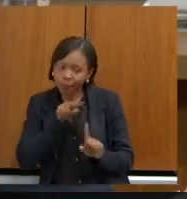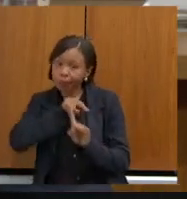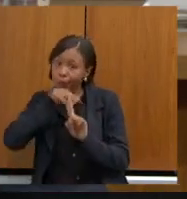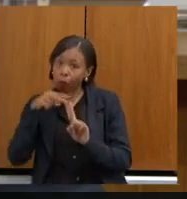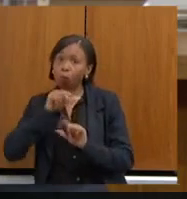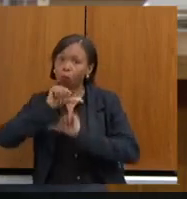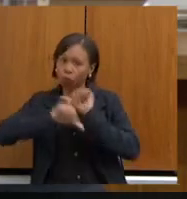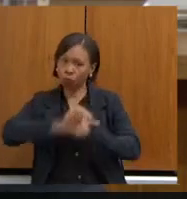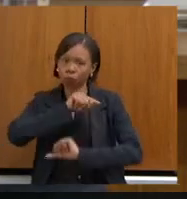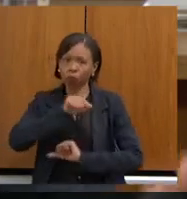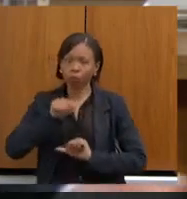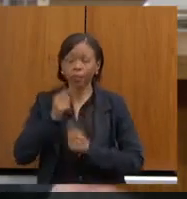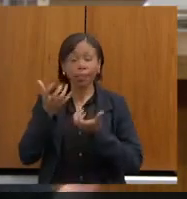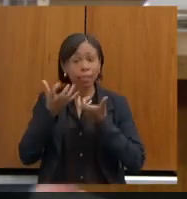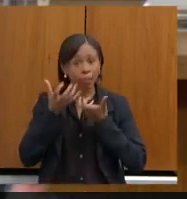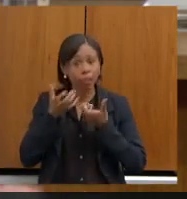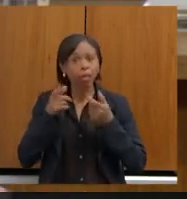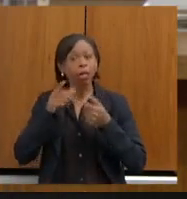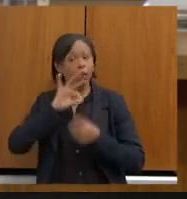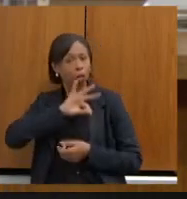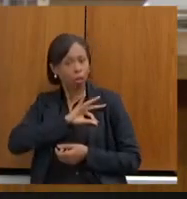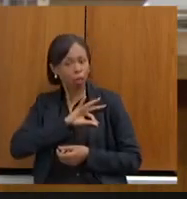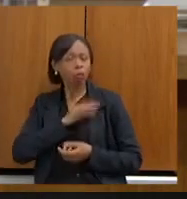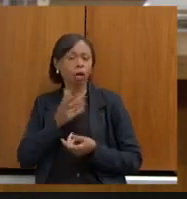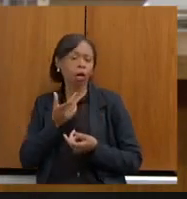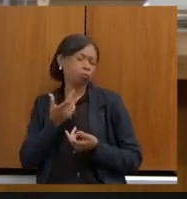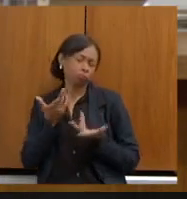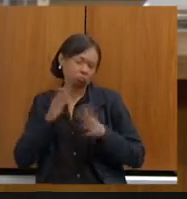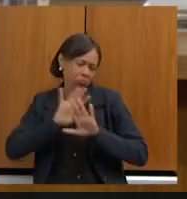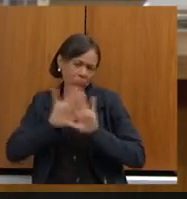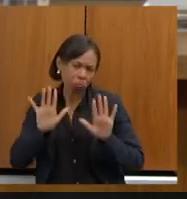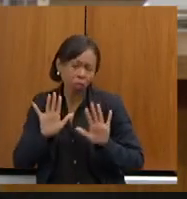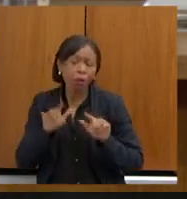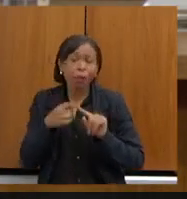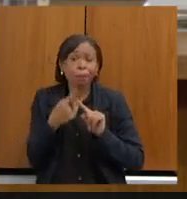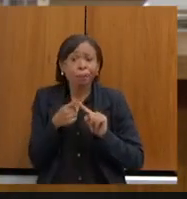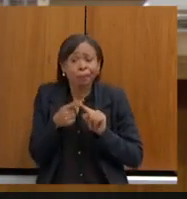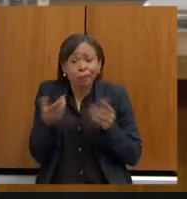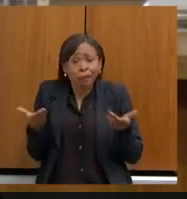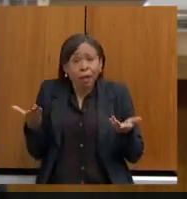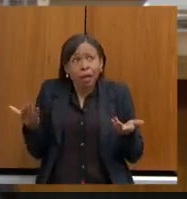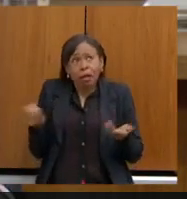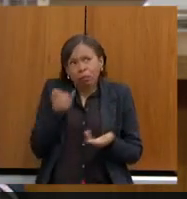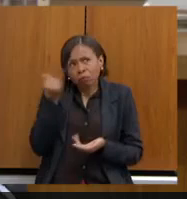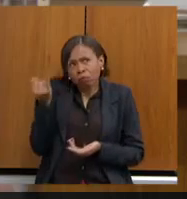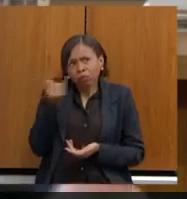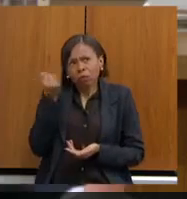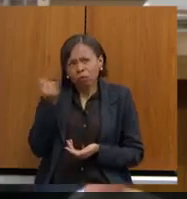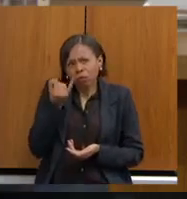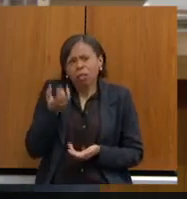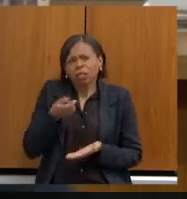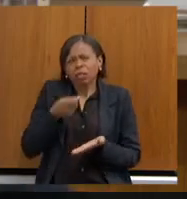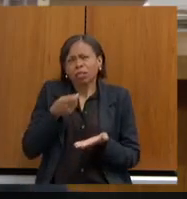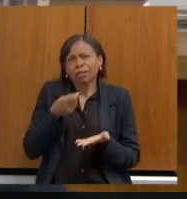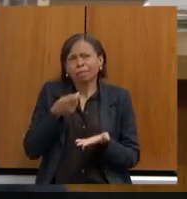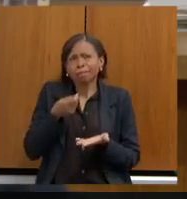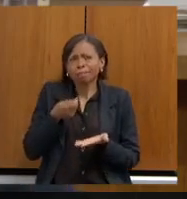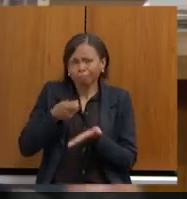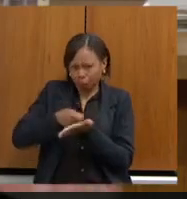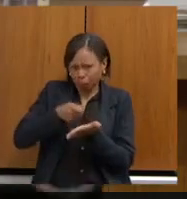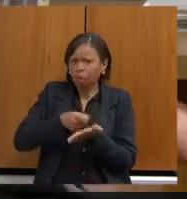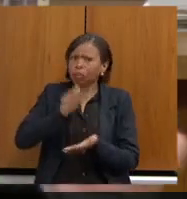duro um trabalho árduo de educação é importantíssimo essa essa repressão vamos ver nessa forma mas a necessidade